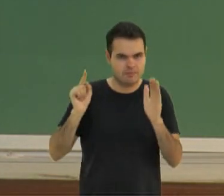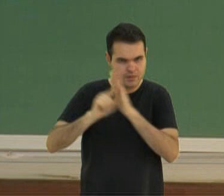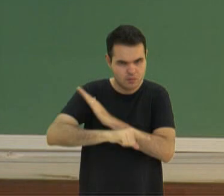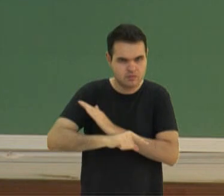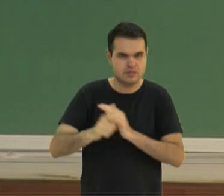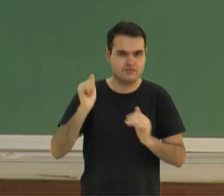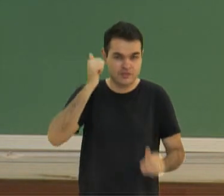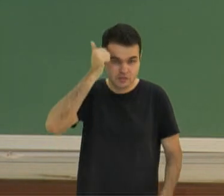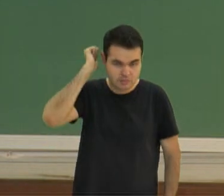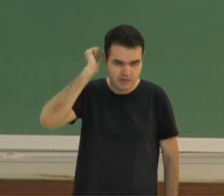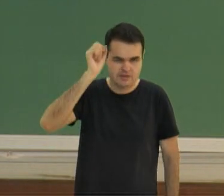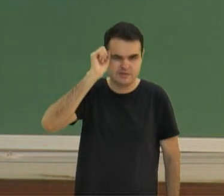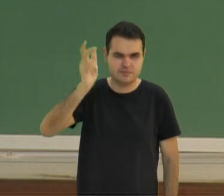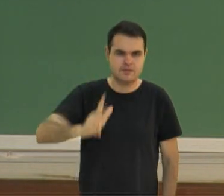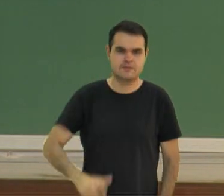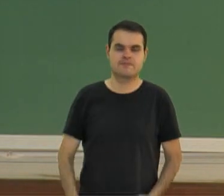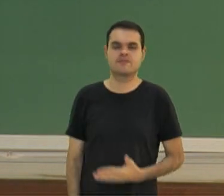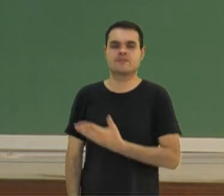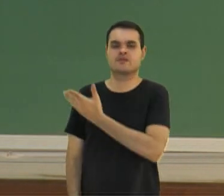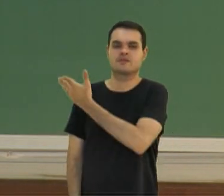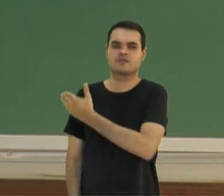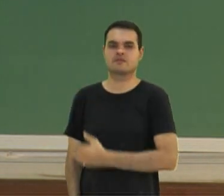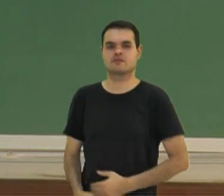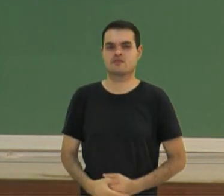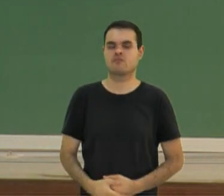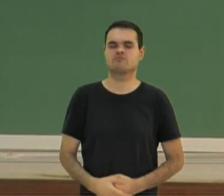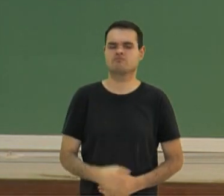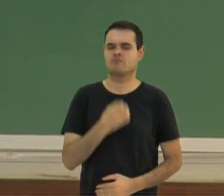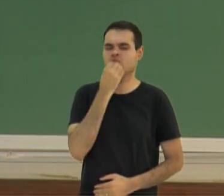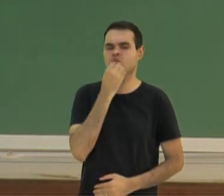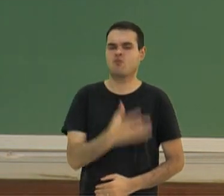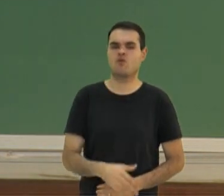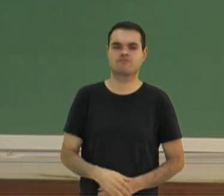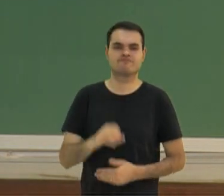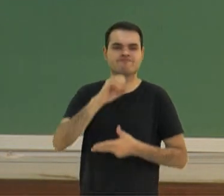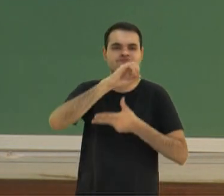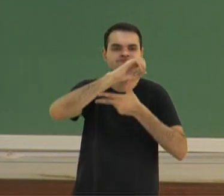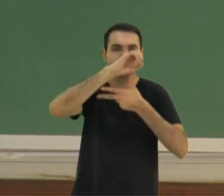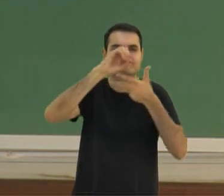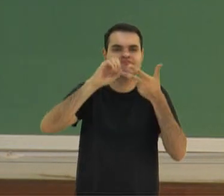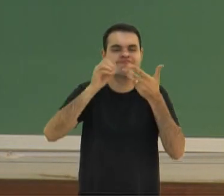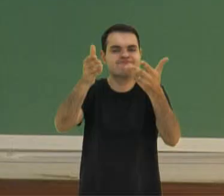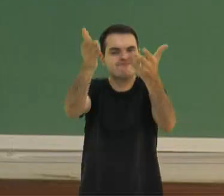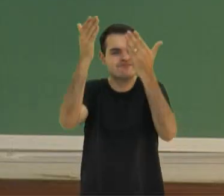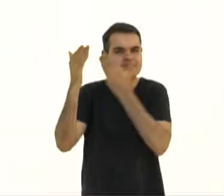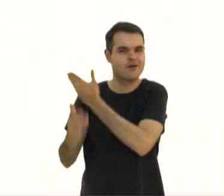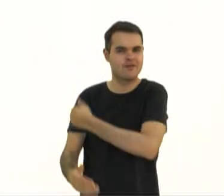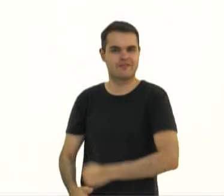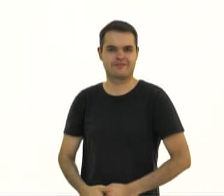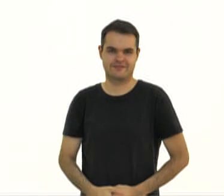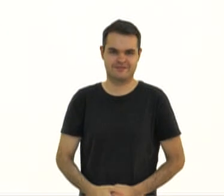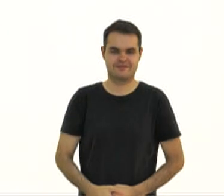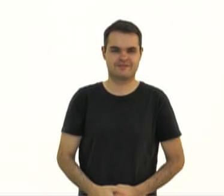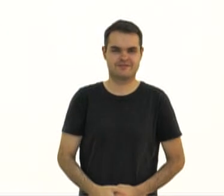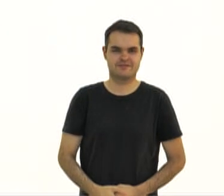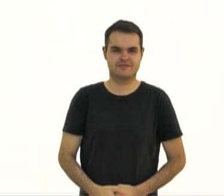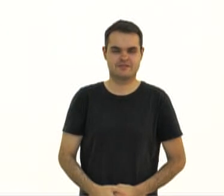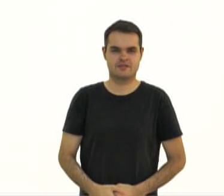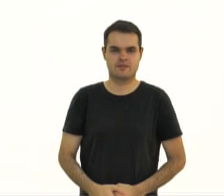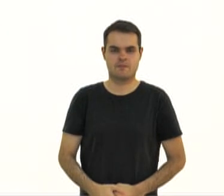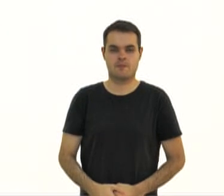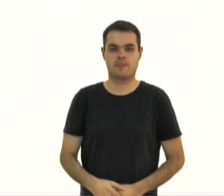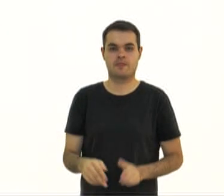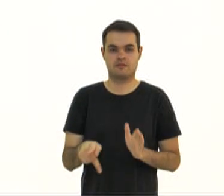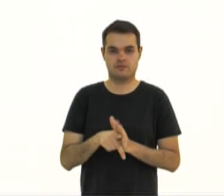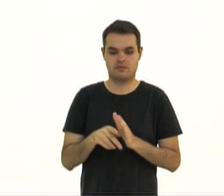de boletas. Queridos, agora vamos lá, olha uma coisinha boa. Enem, meu querido, olha aqui, ó. A